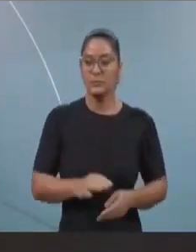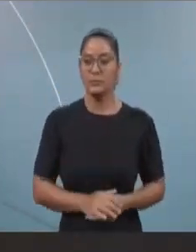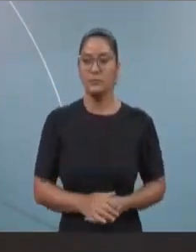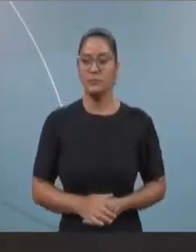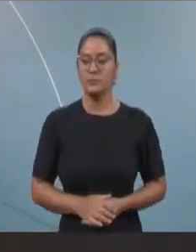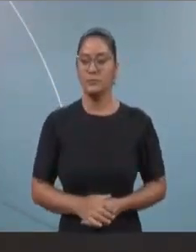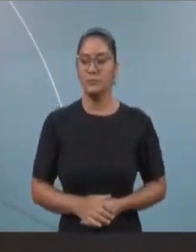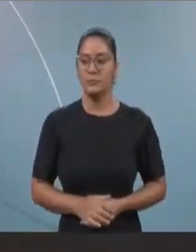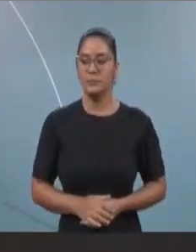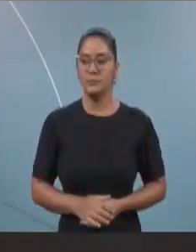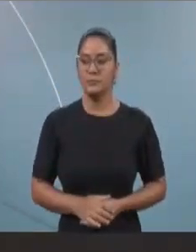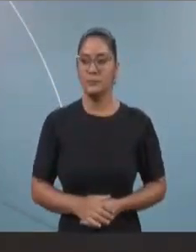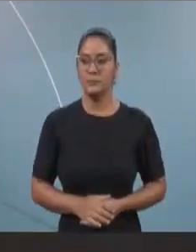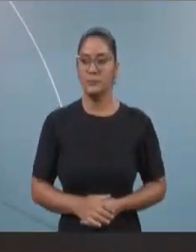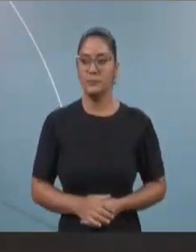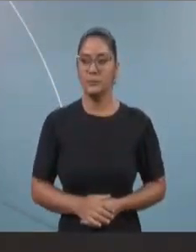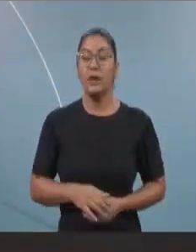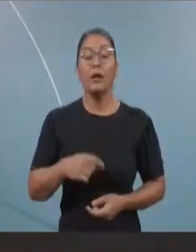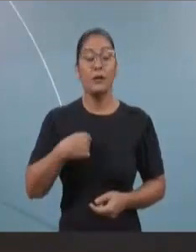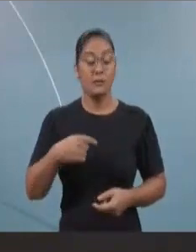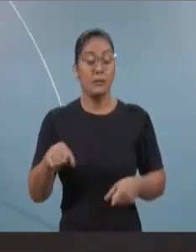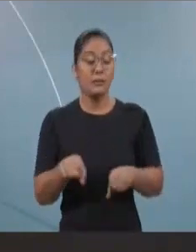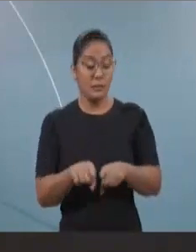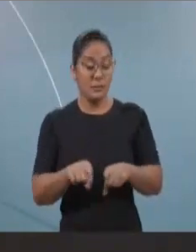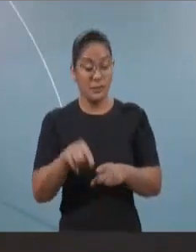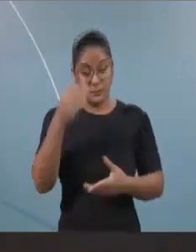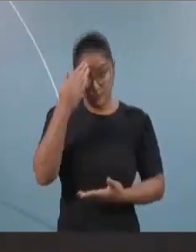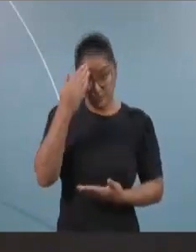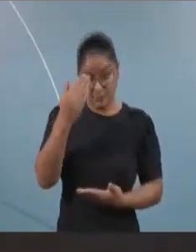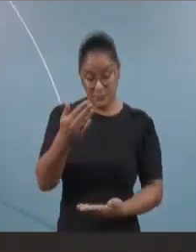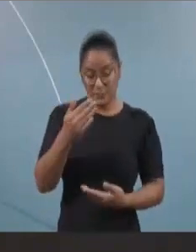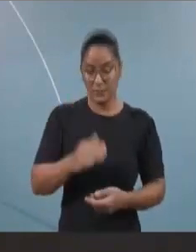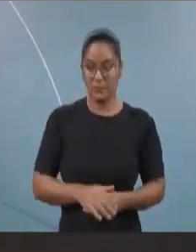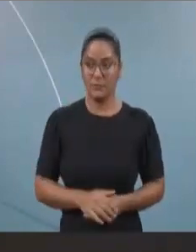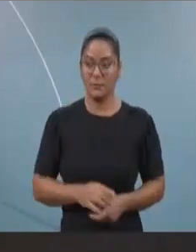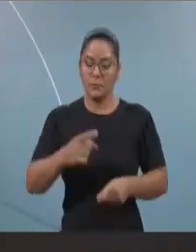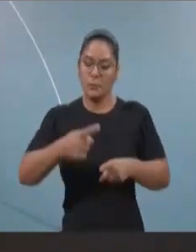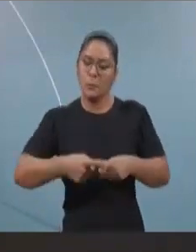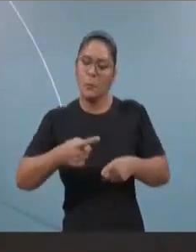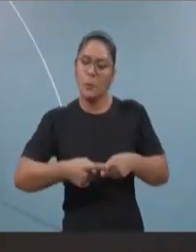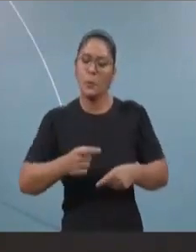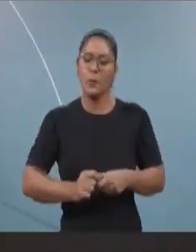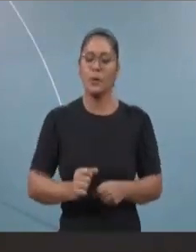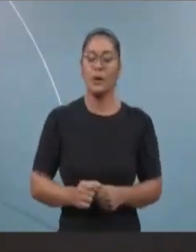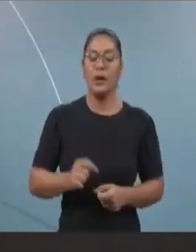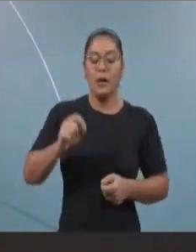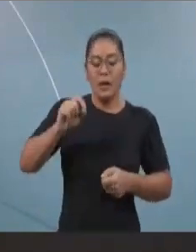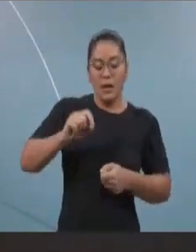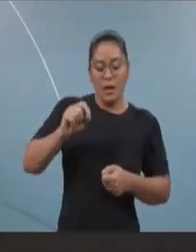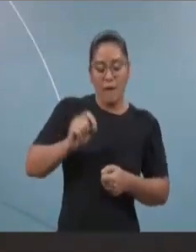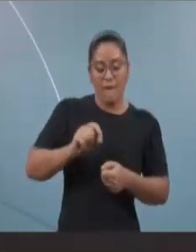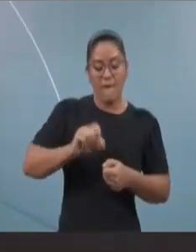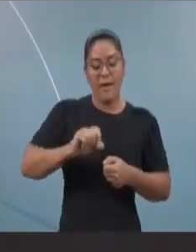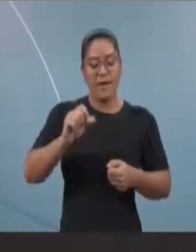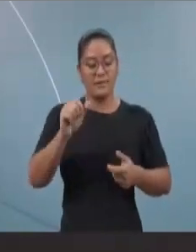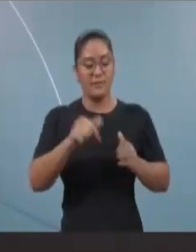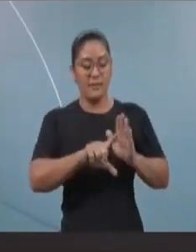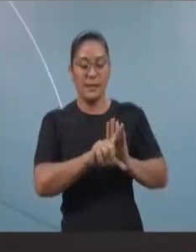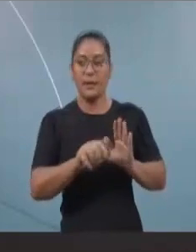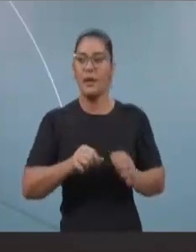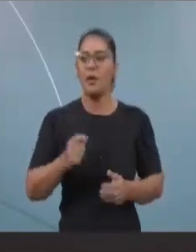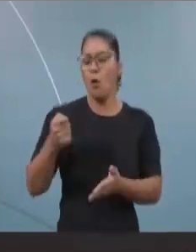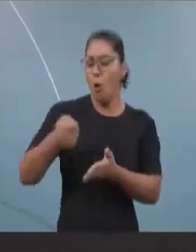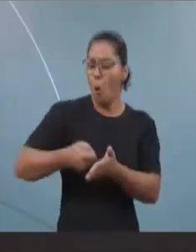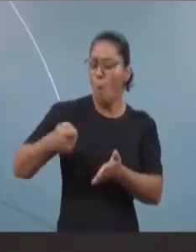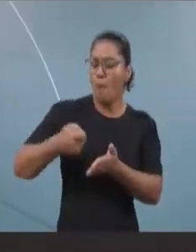mandato mas primeiramente eu também fui agradecer porque como legisladora nós estamos aqui sempre